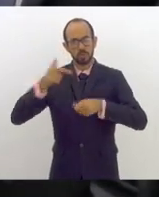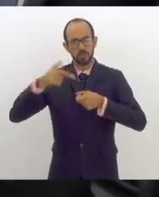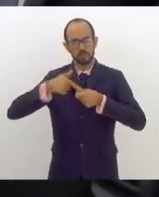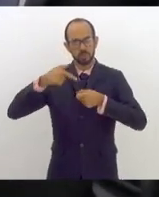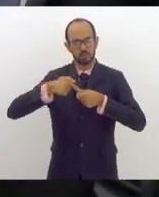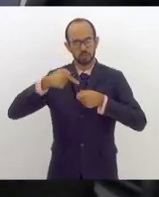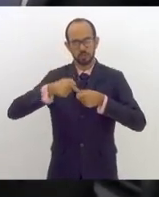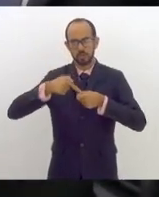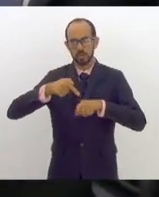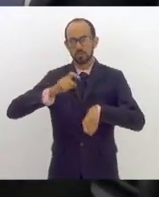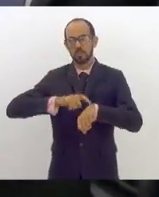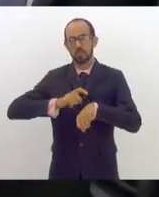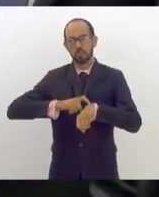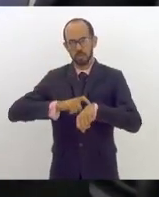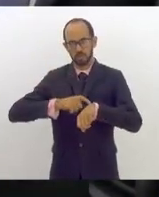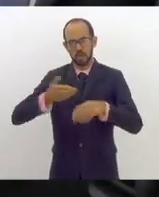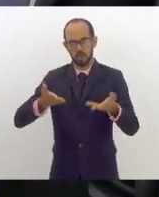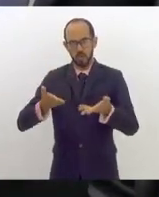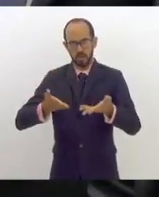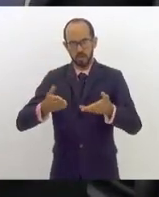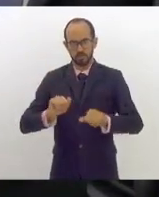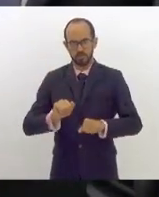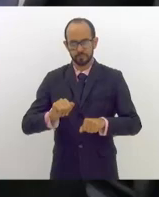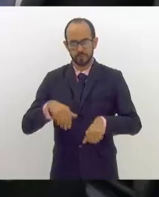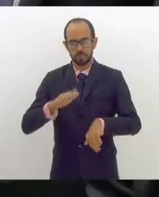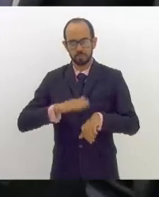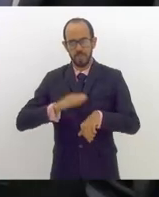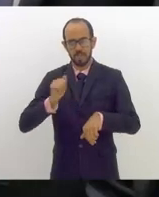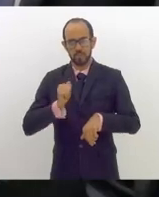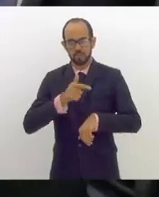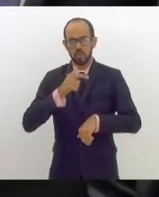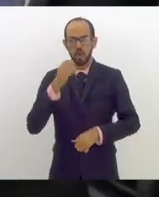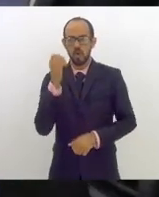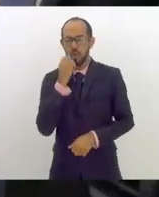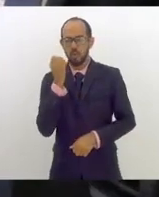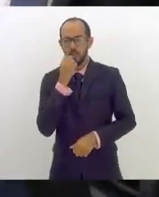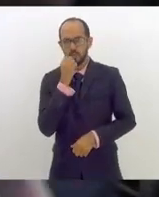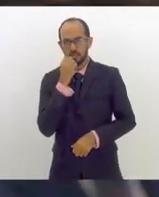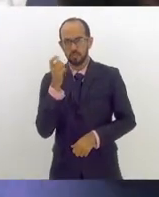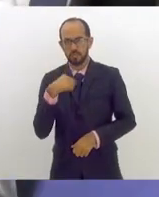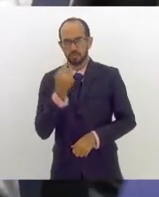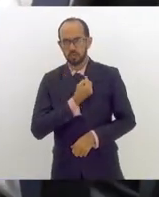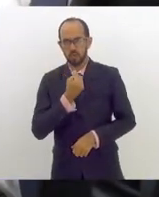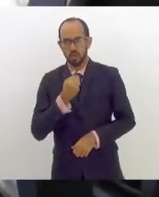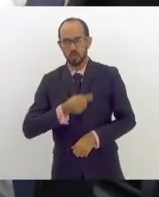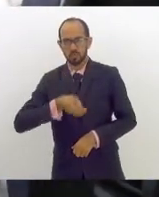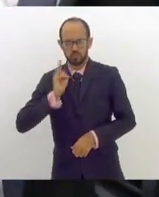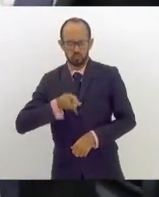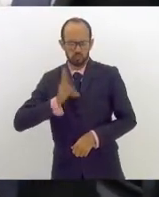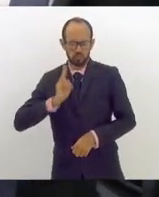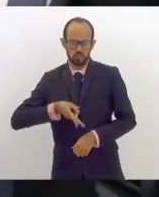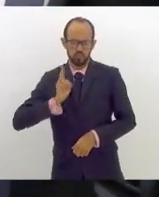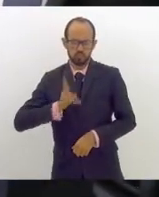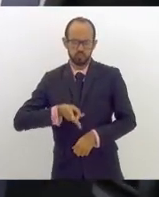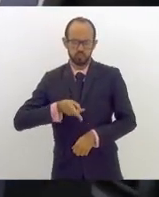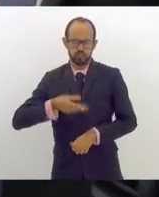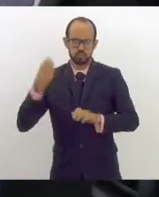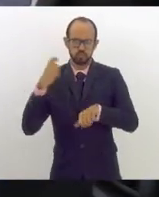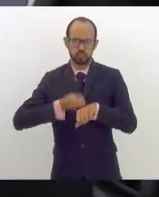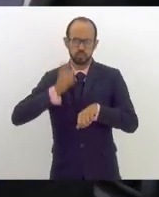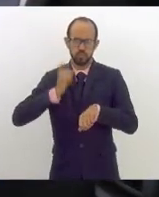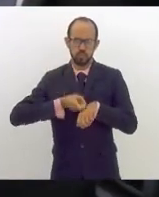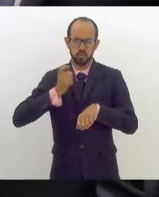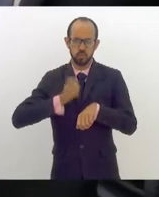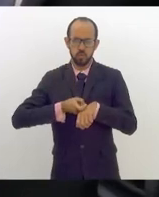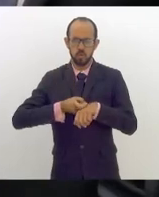combustível nesse momento então uma razão mais do que óbvia para que a gente mantenha hígidas as proposições do